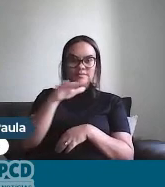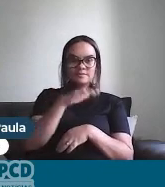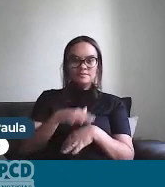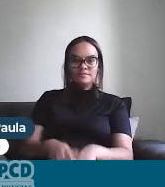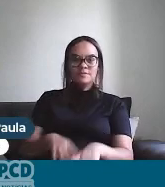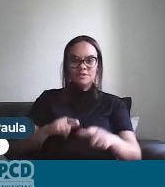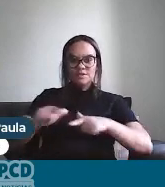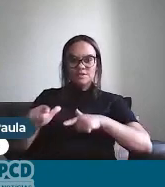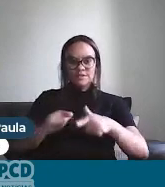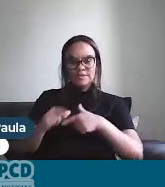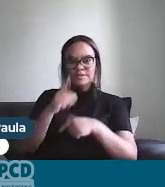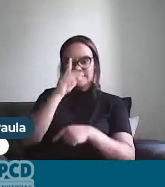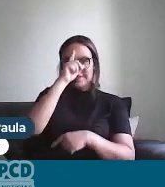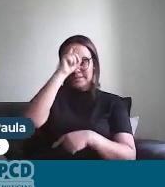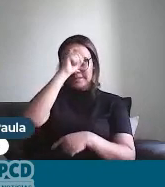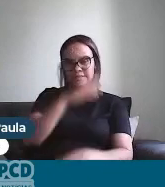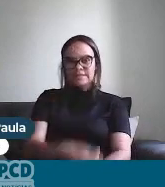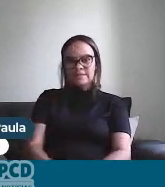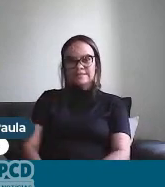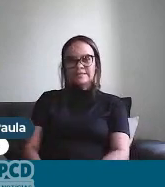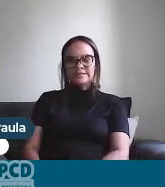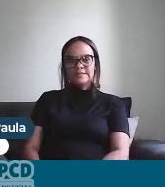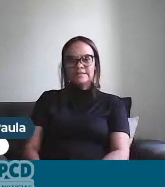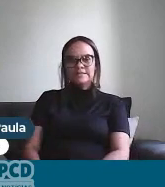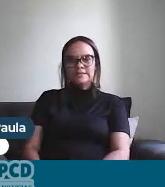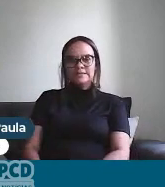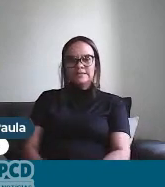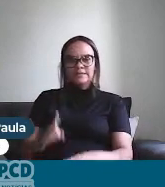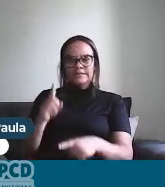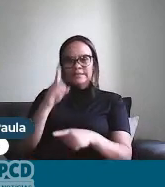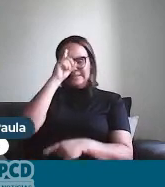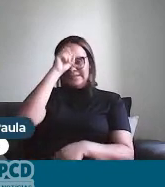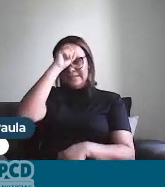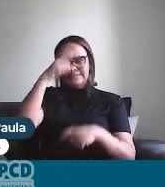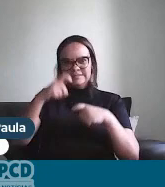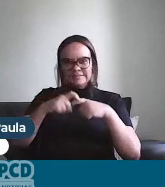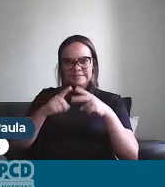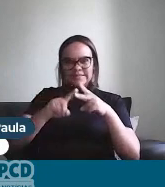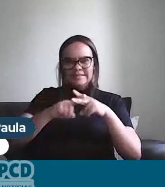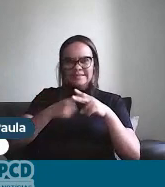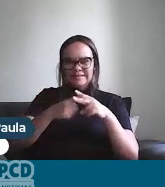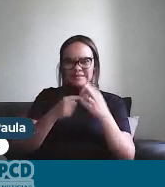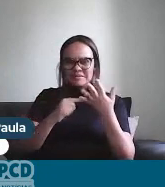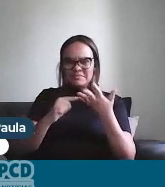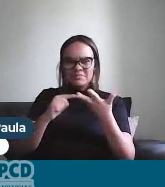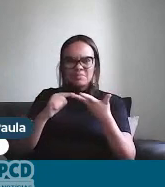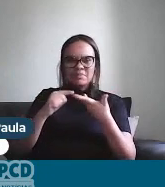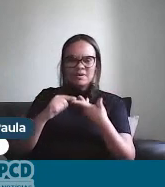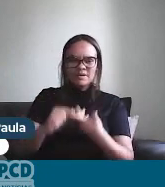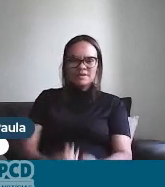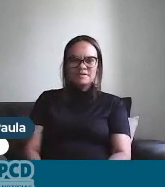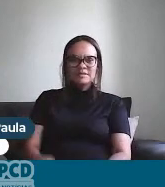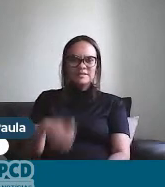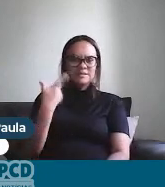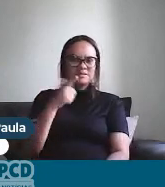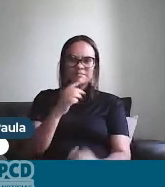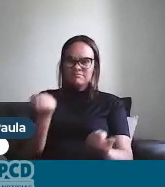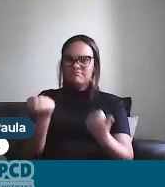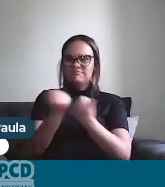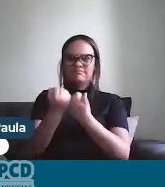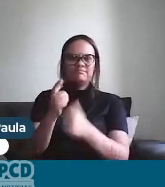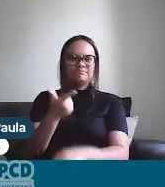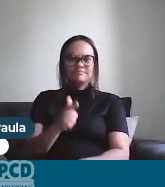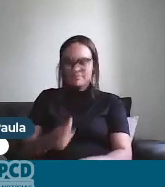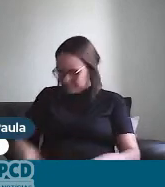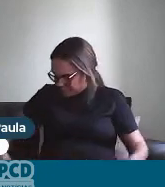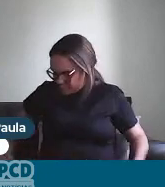trabalho muito em hospital e eu vejo que os cuidadores, enfermeiros, médicos, técnicos, enfim, não tem esse suporte,